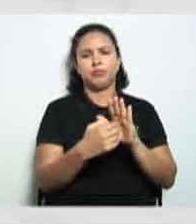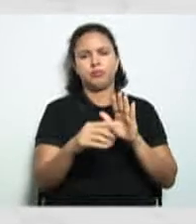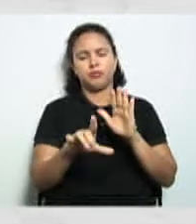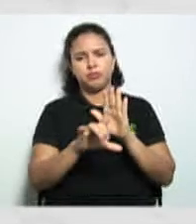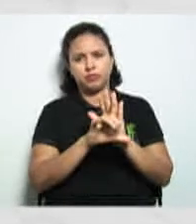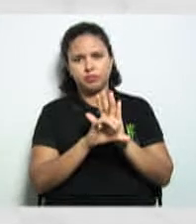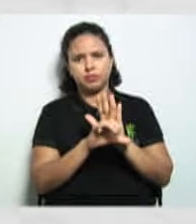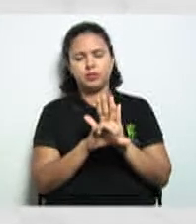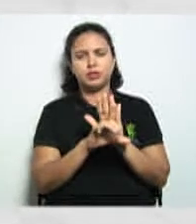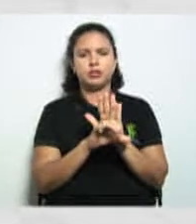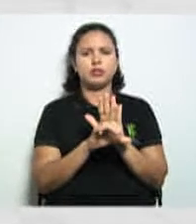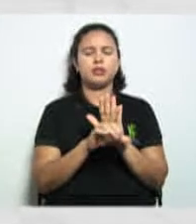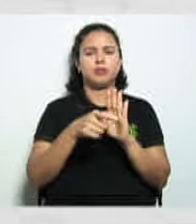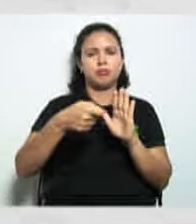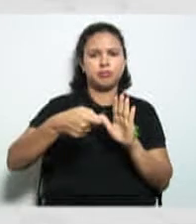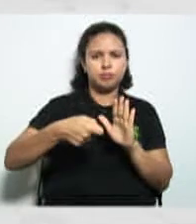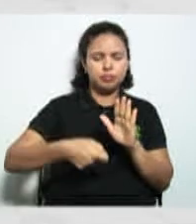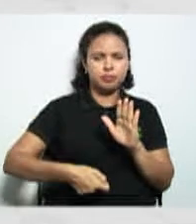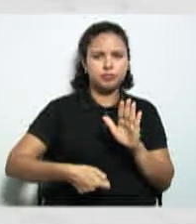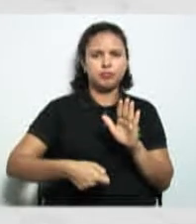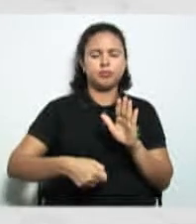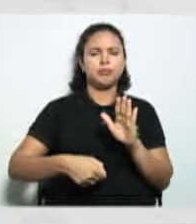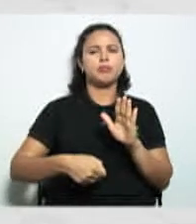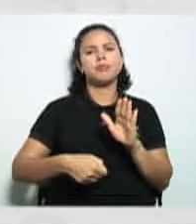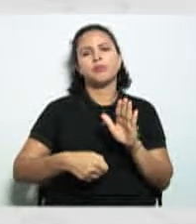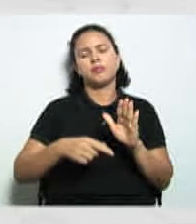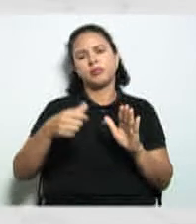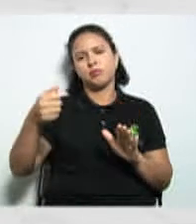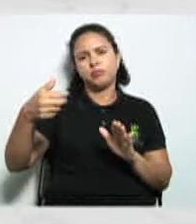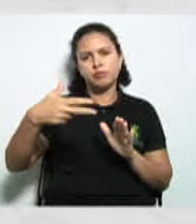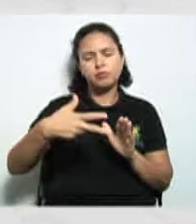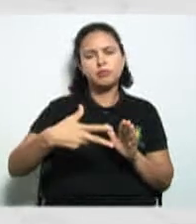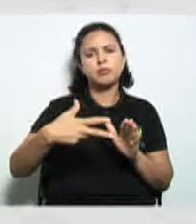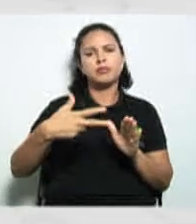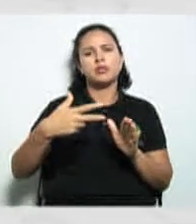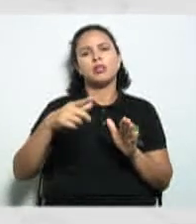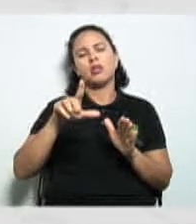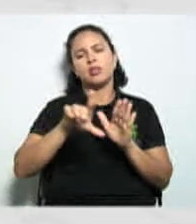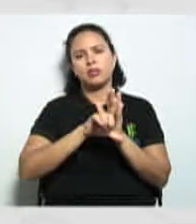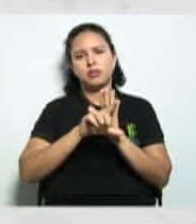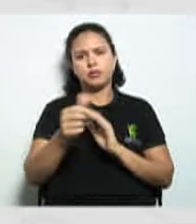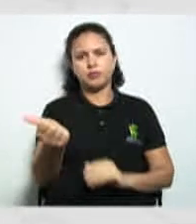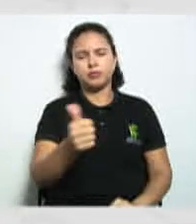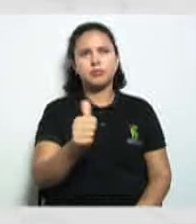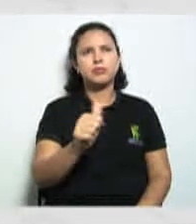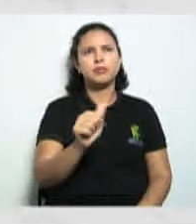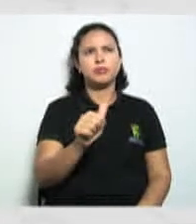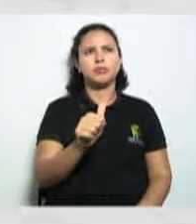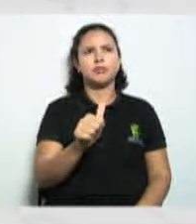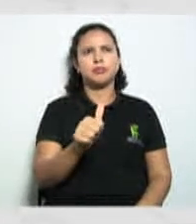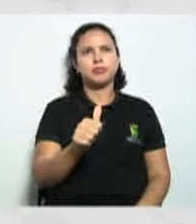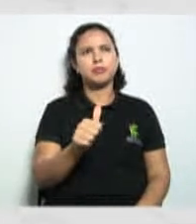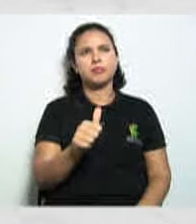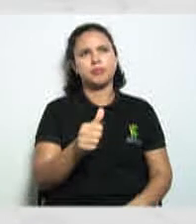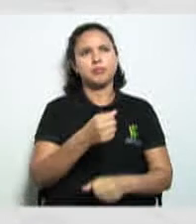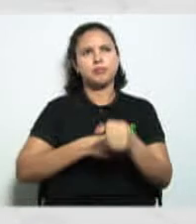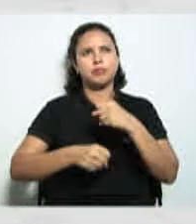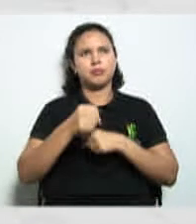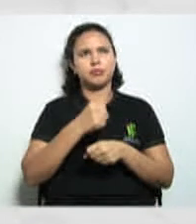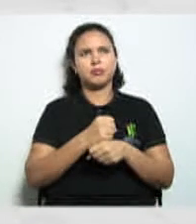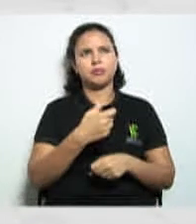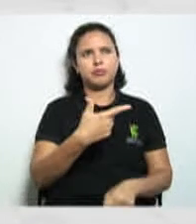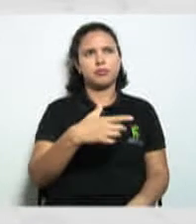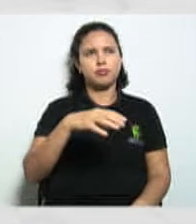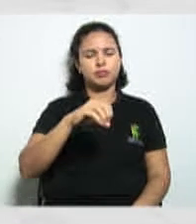cargos sociais, nem trabalhistas, nem previdenciários. A Lei 11.788 de 2002 caracteriza o estágio